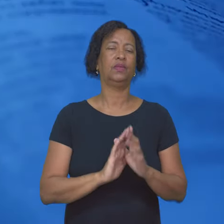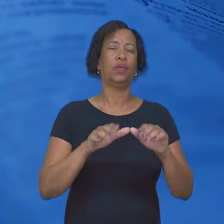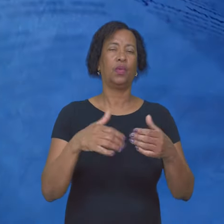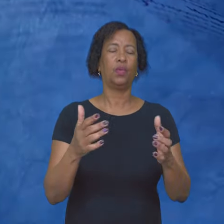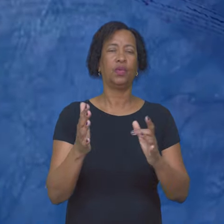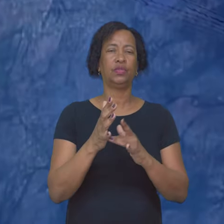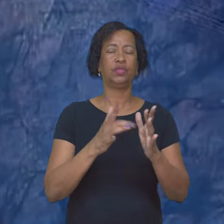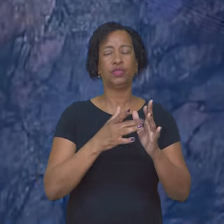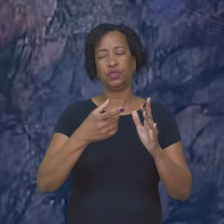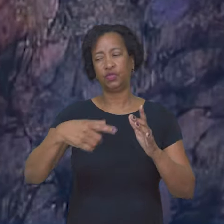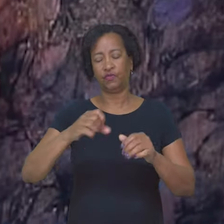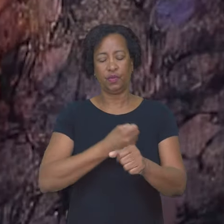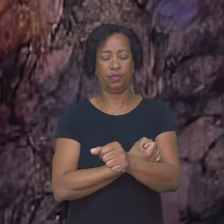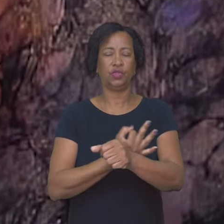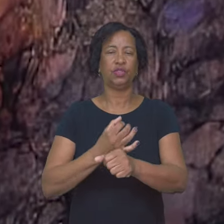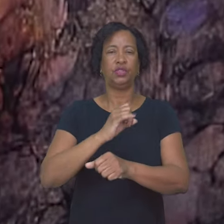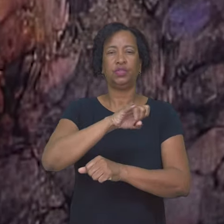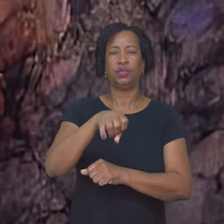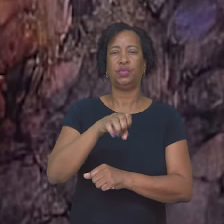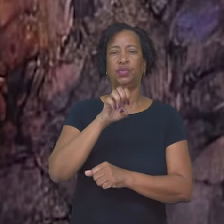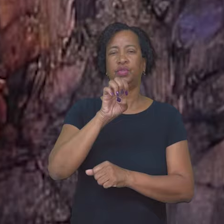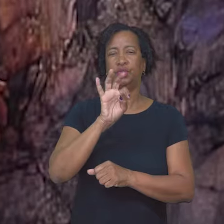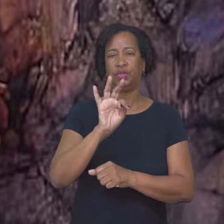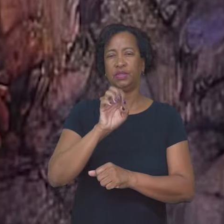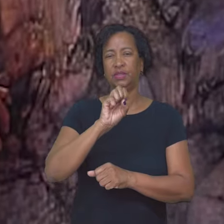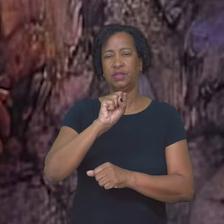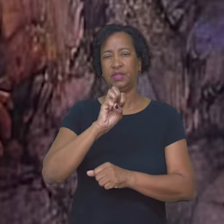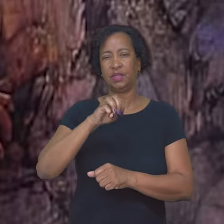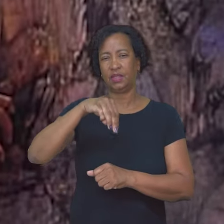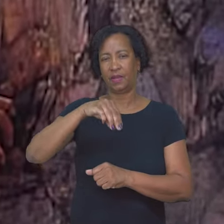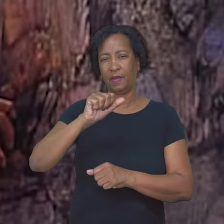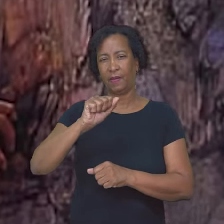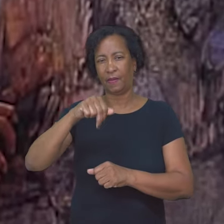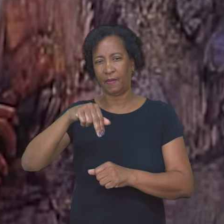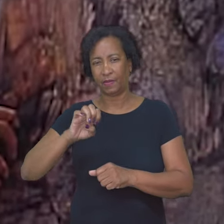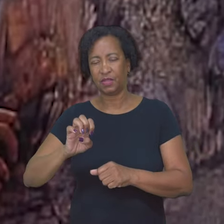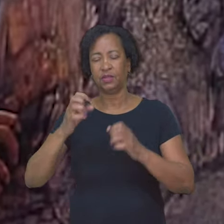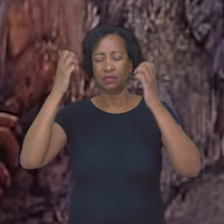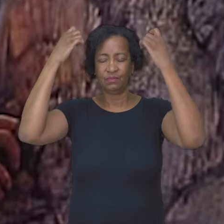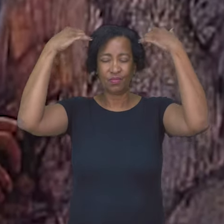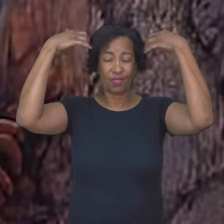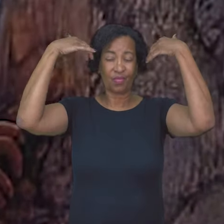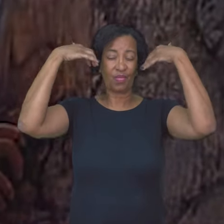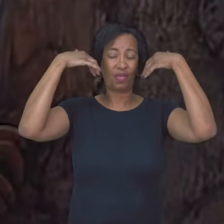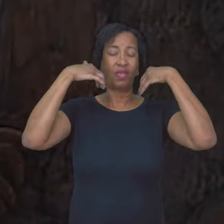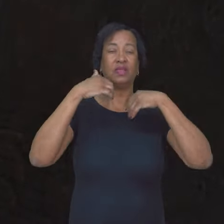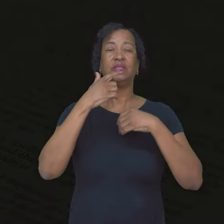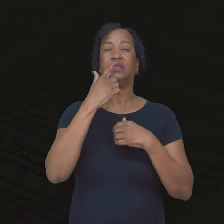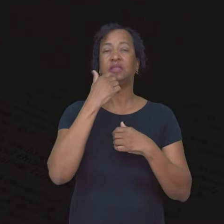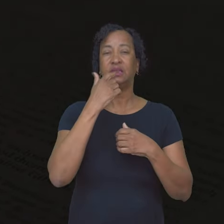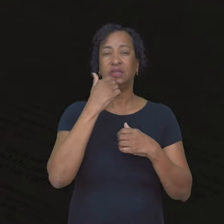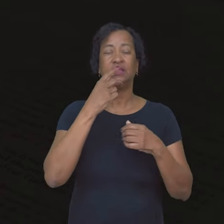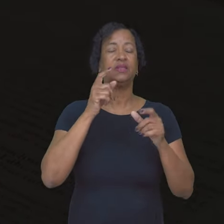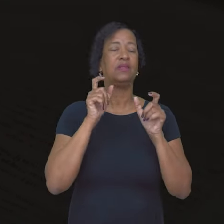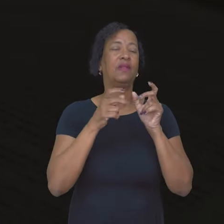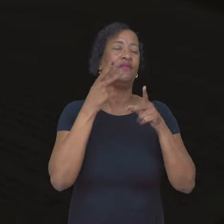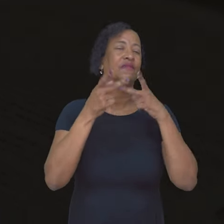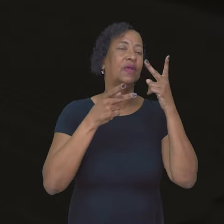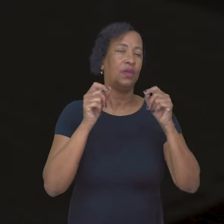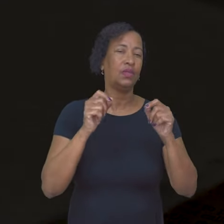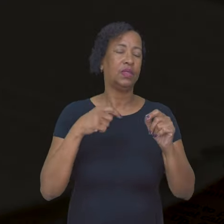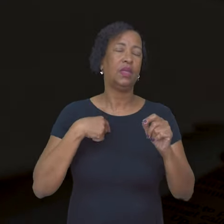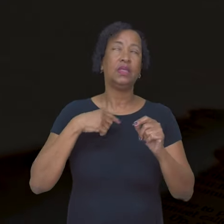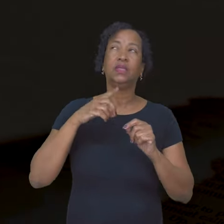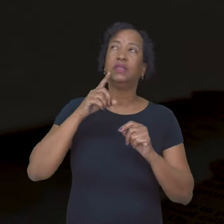dosman e enquanto orava suou de sangue suas palavras foram as seguintes eu glorifiquei